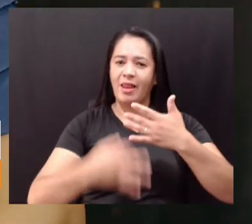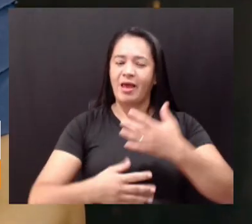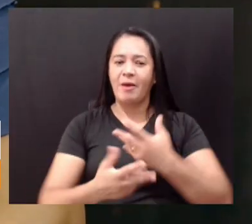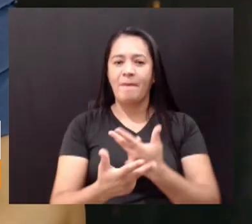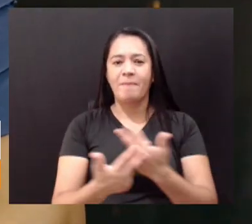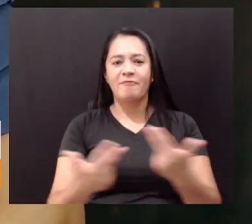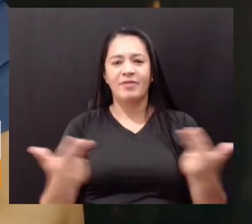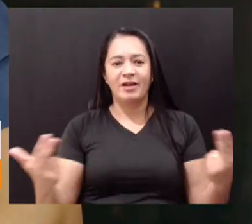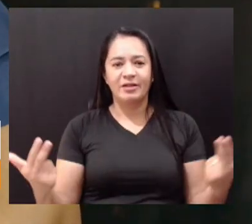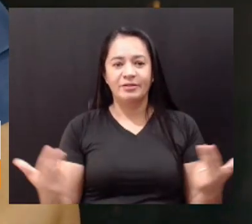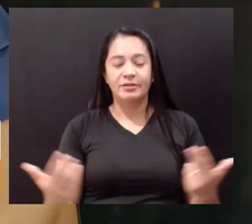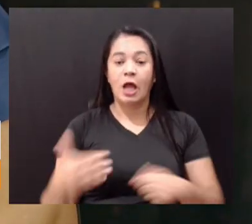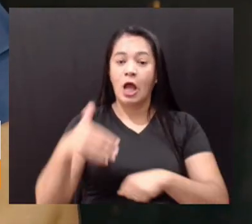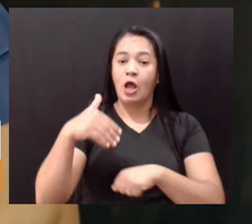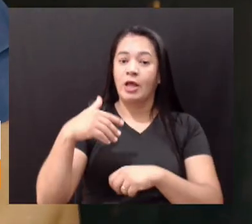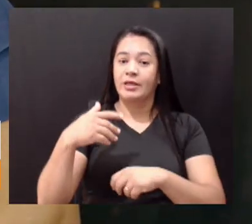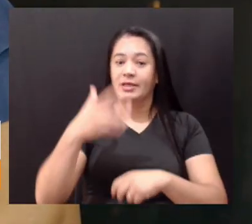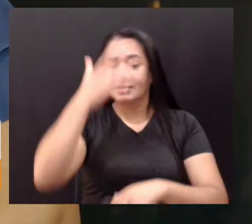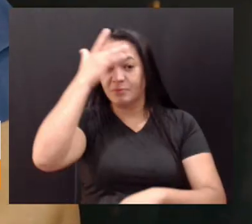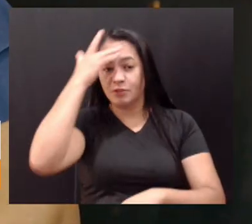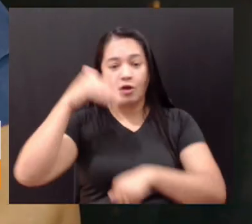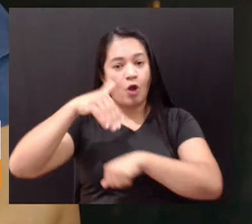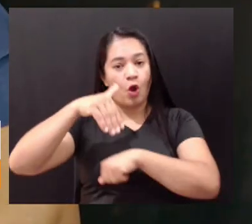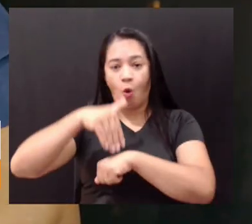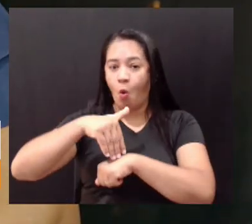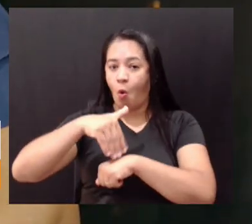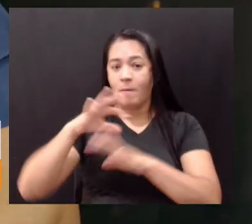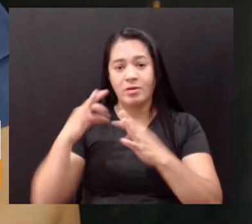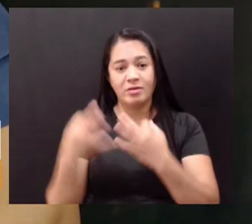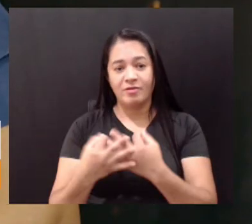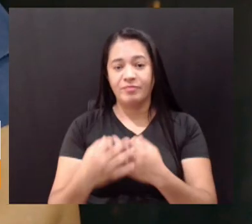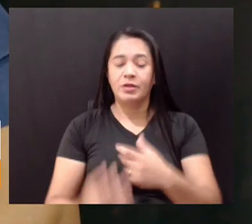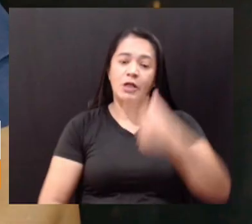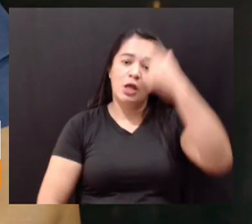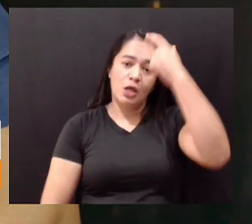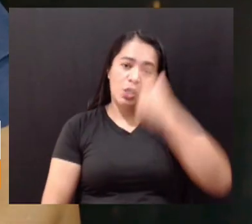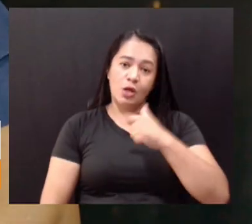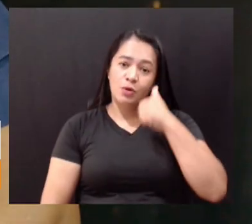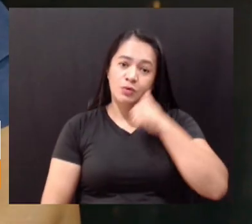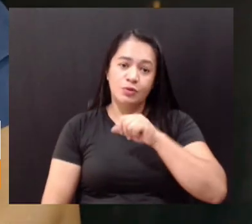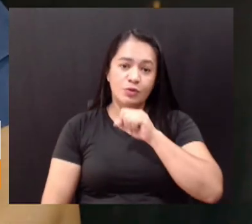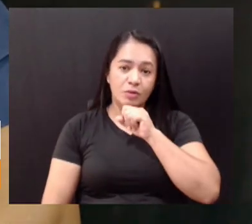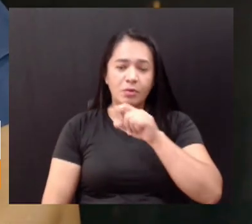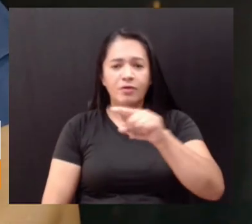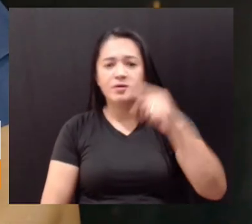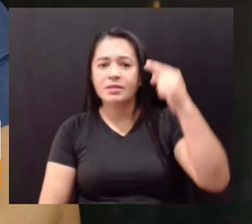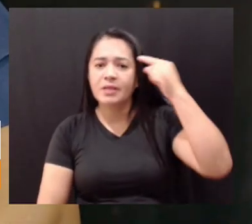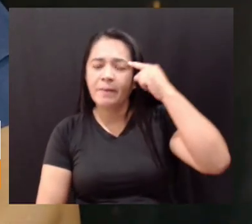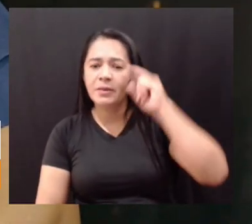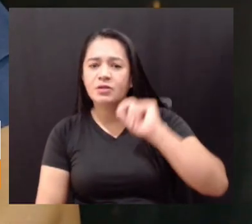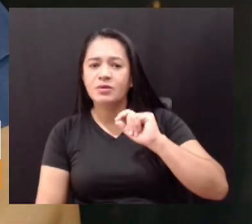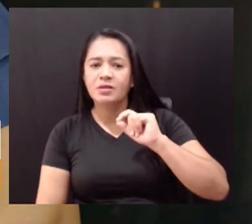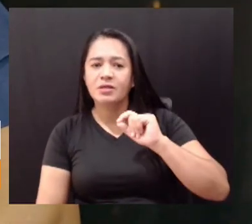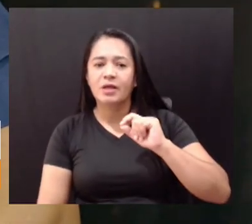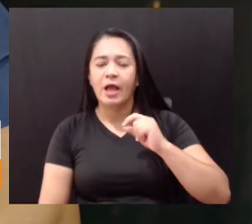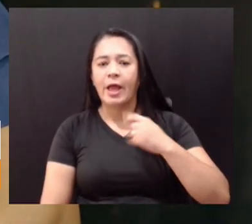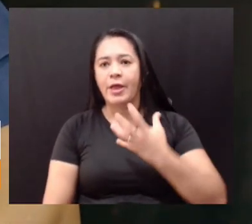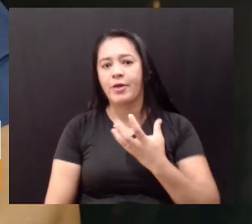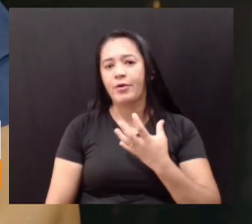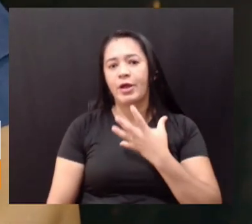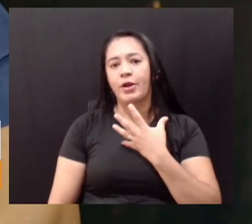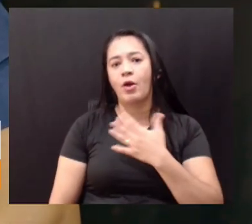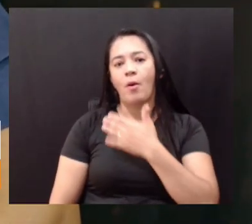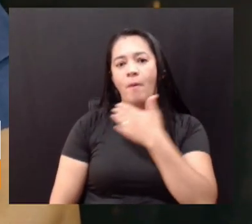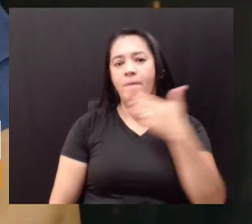dos pais, né? Porque eu sou mãe, e aí o que você pensa quando você é pai? Eu quero dar o melhor para o meu filho, né? E aí,